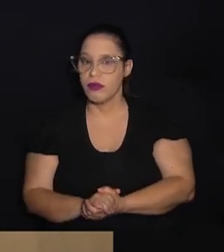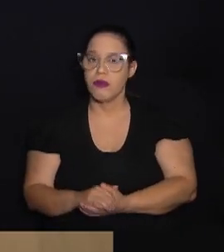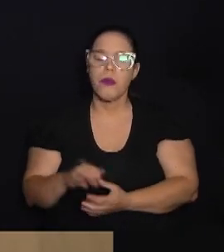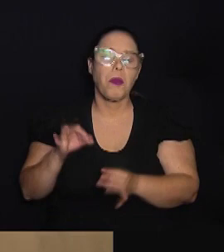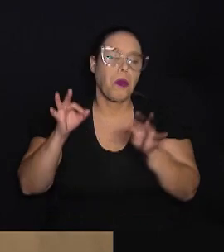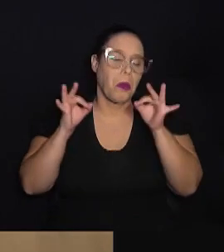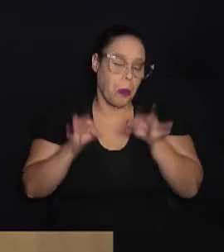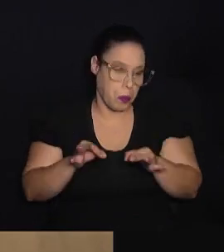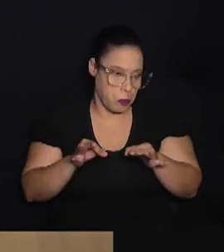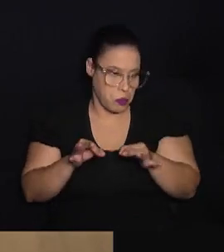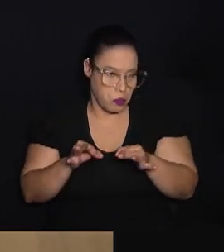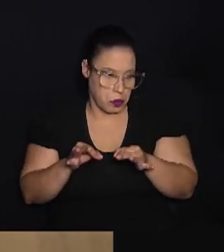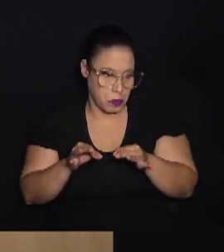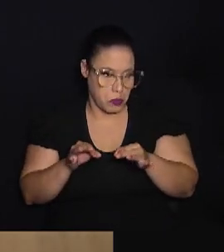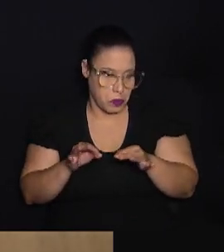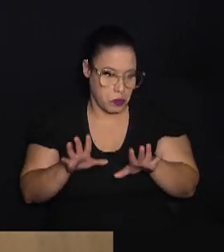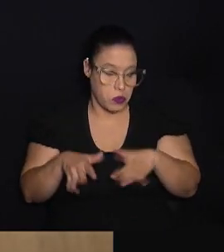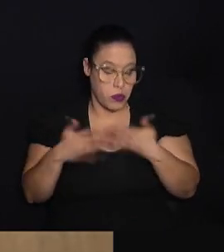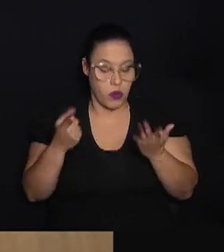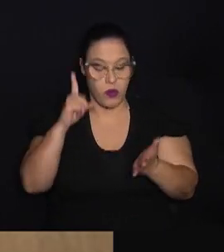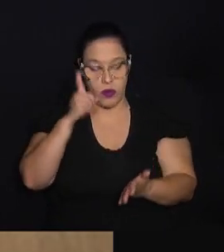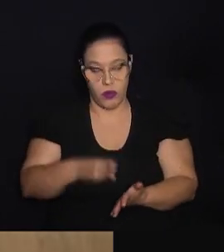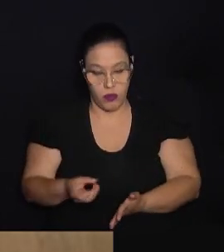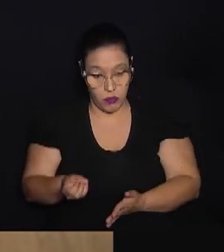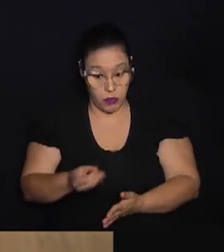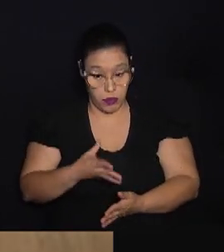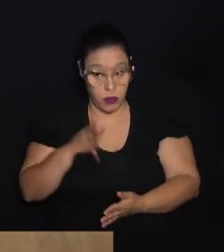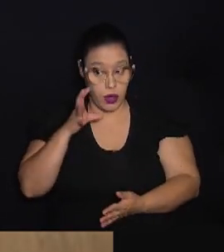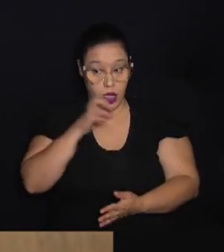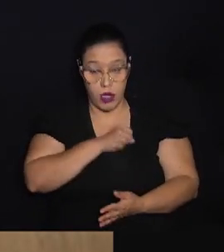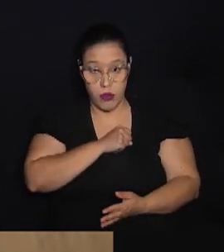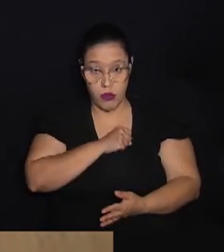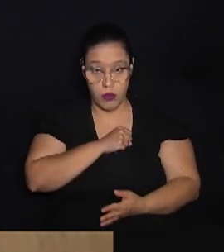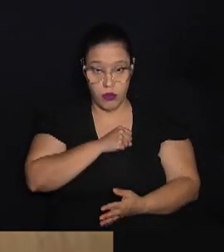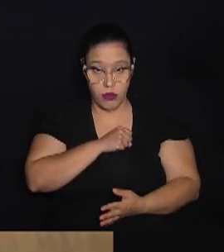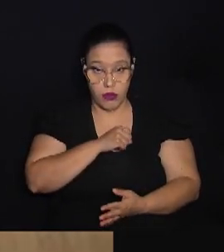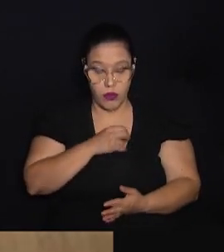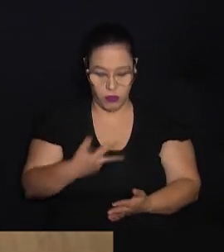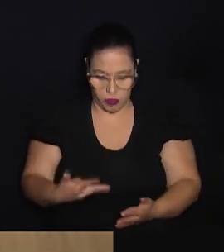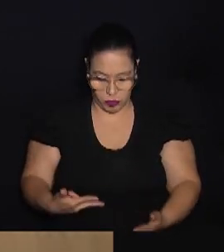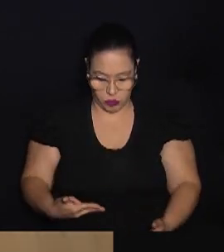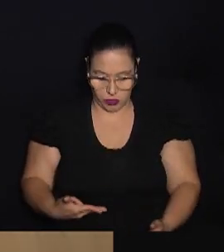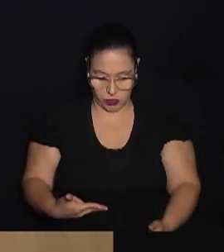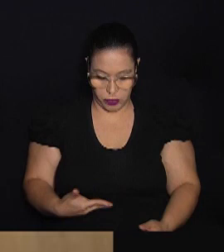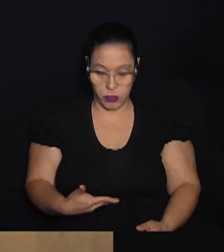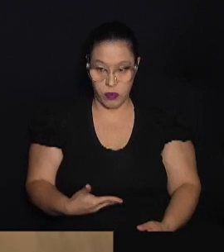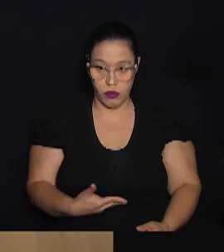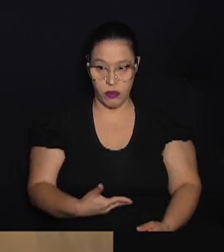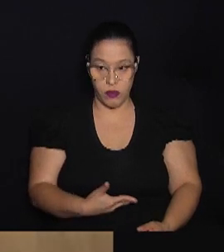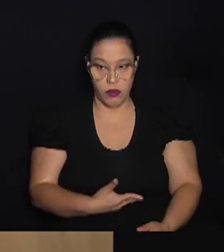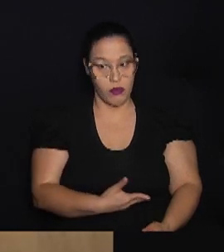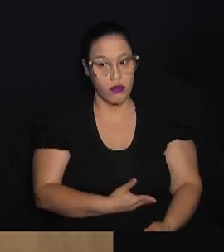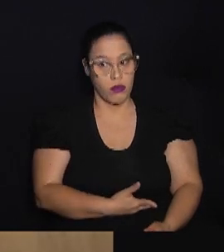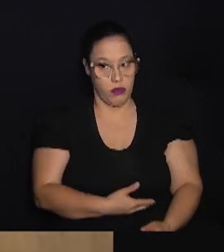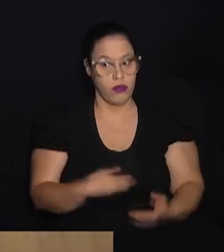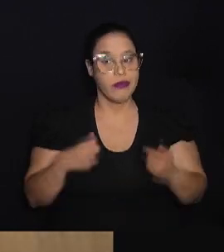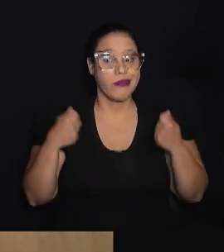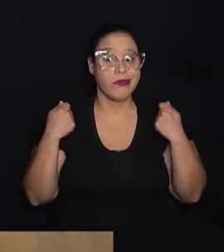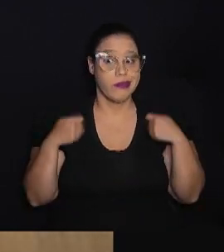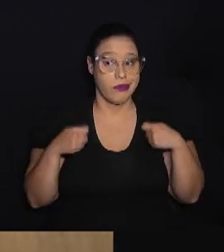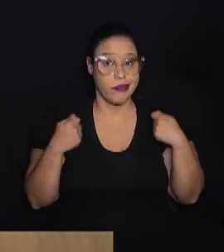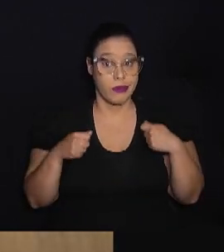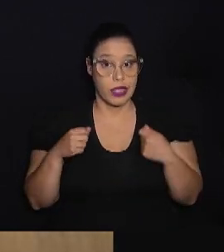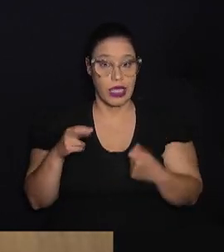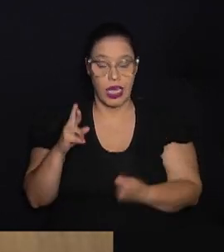Perfeito. Então, quando a doença é diagnosticada precoce, ela pode receber só a cirurgia. Em alguns casos, a gente precisa fazer também